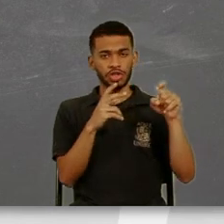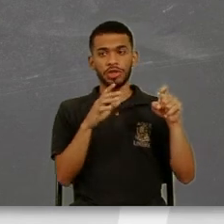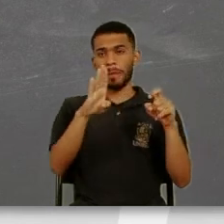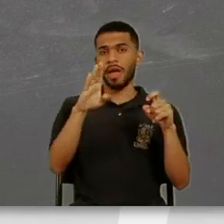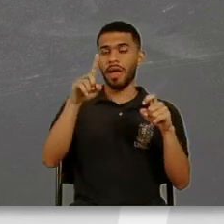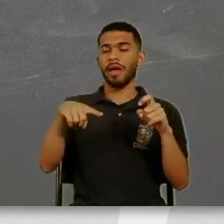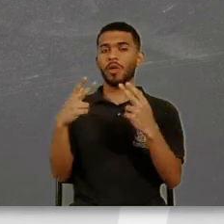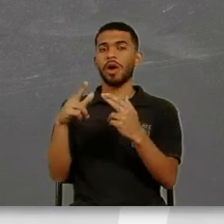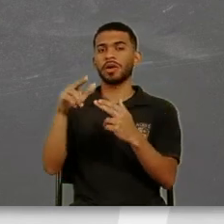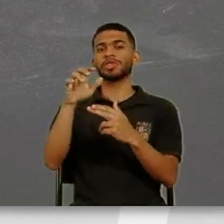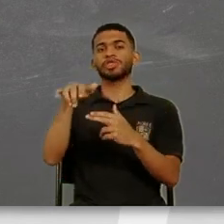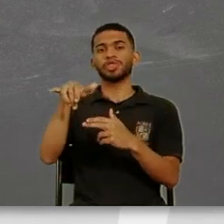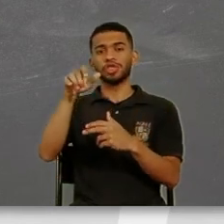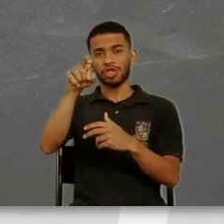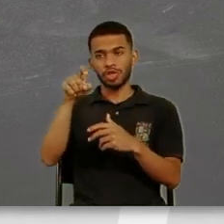y sobre 2,